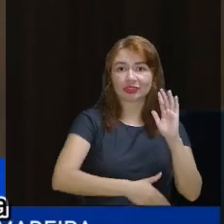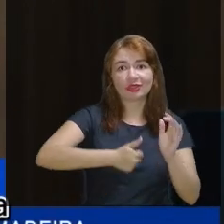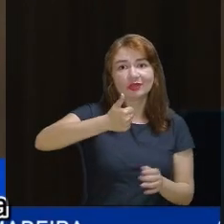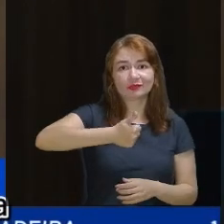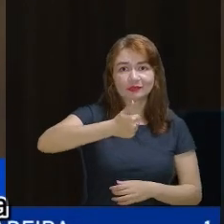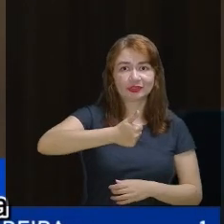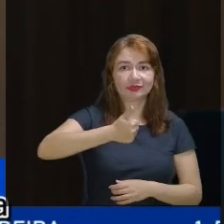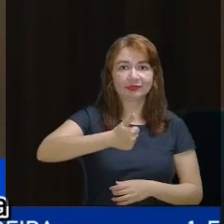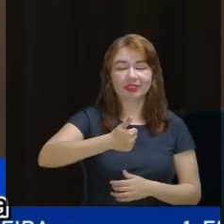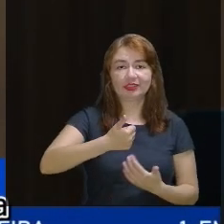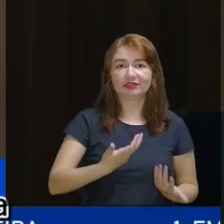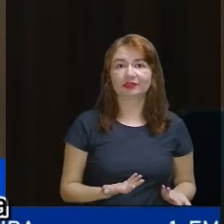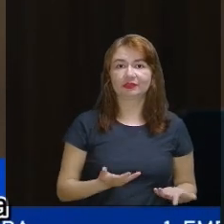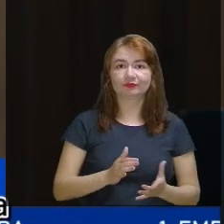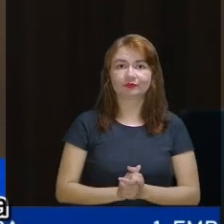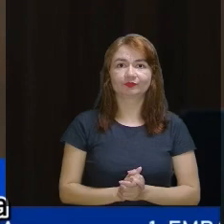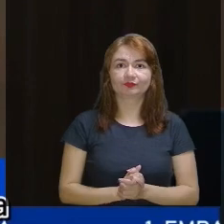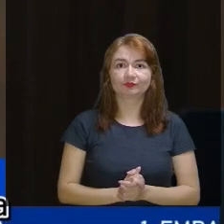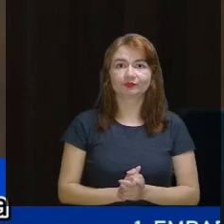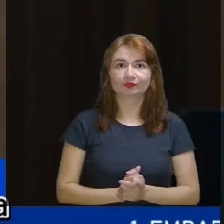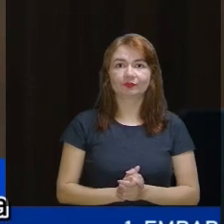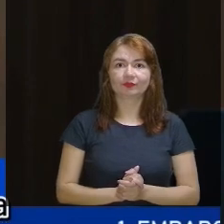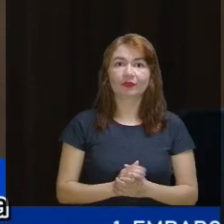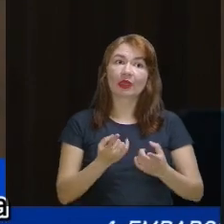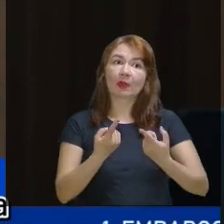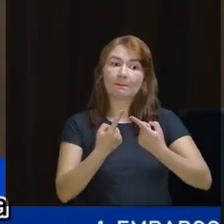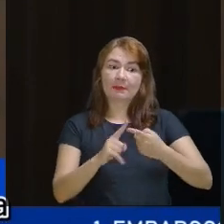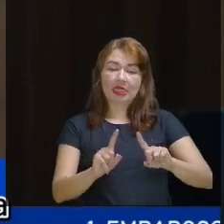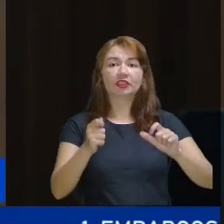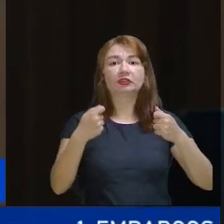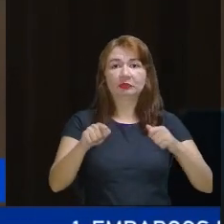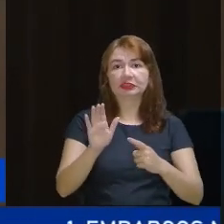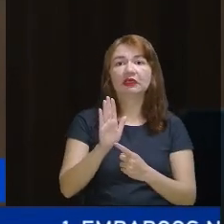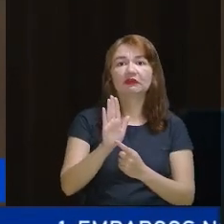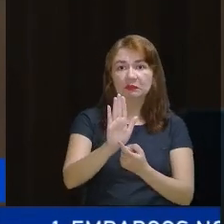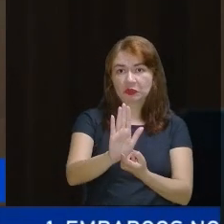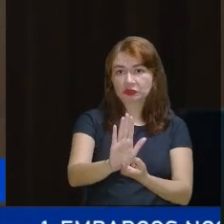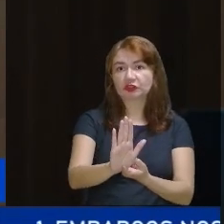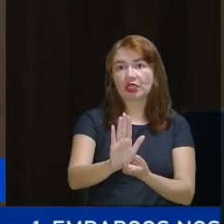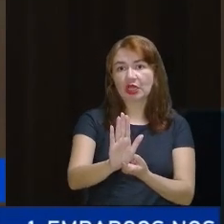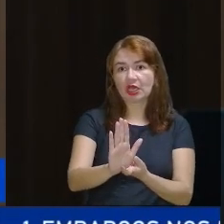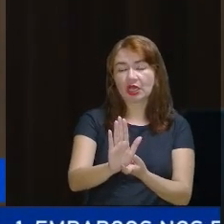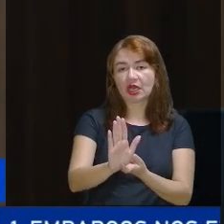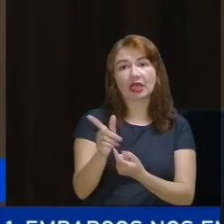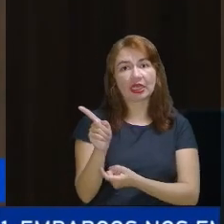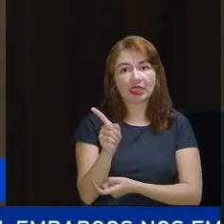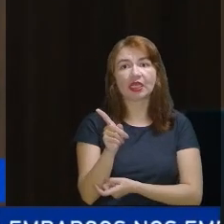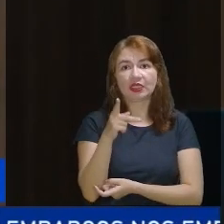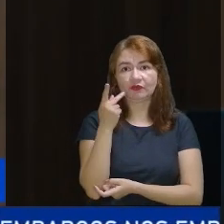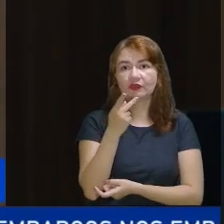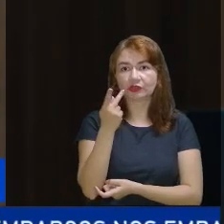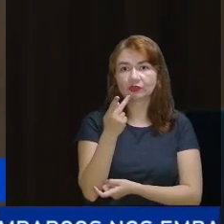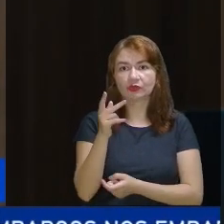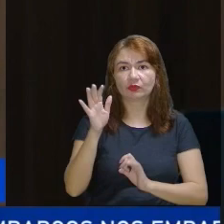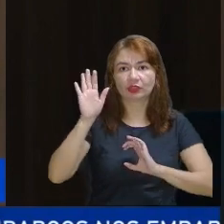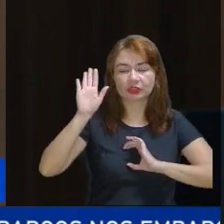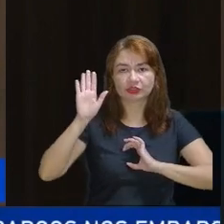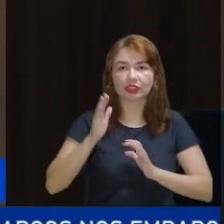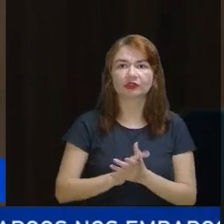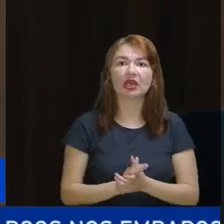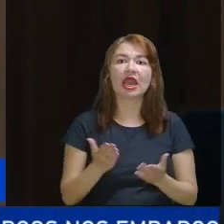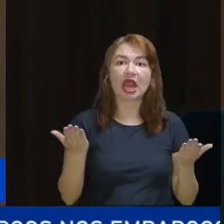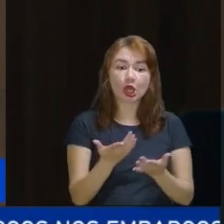a tese de que havia algo a complementar no recurso que ele apresentou. E agora é o segundo embargo e ele está,